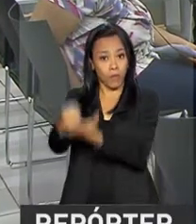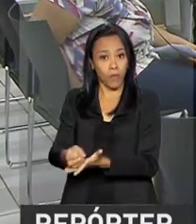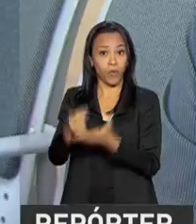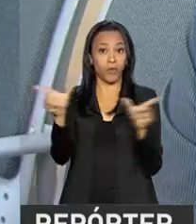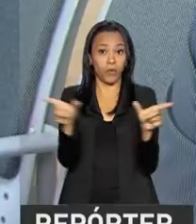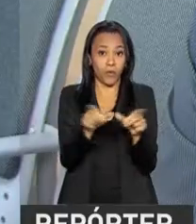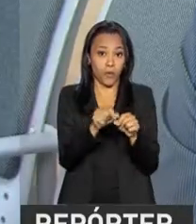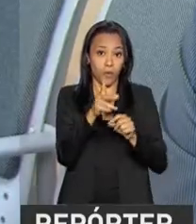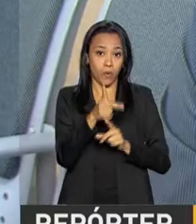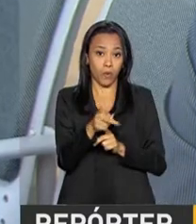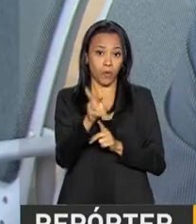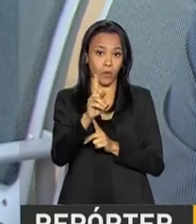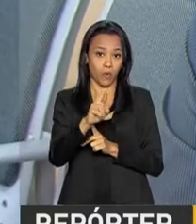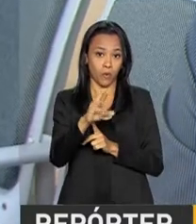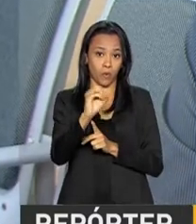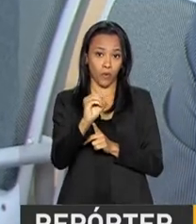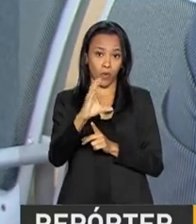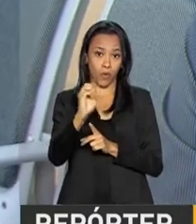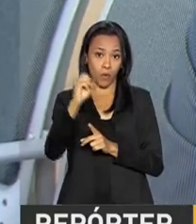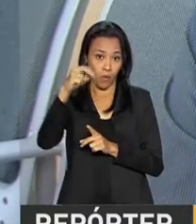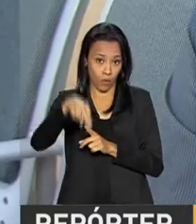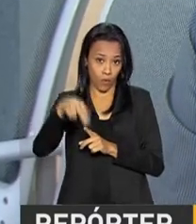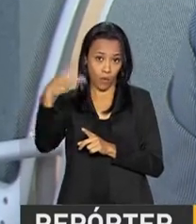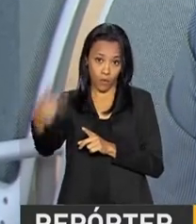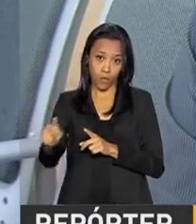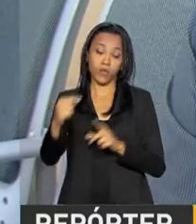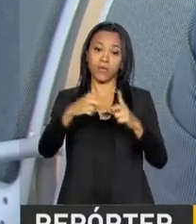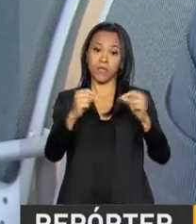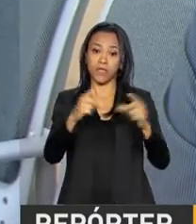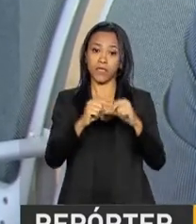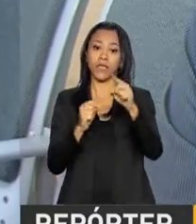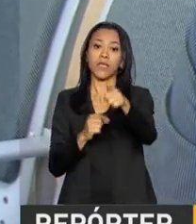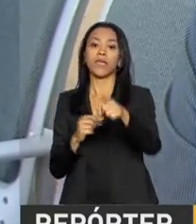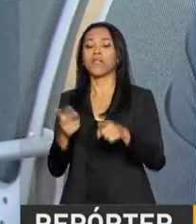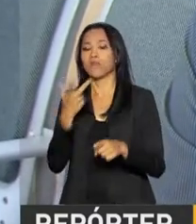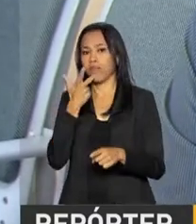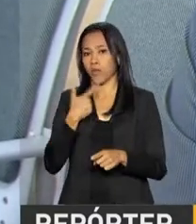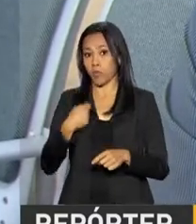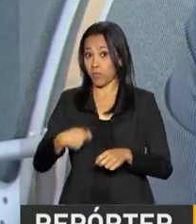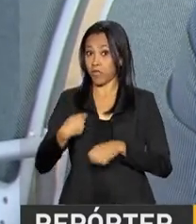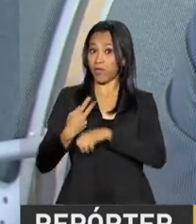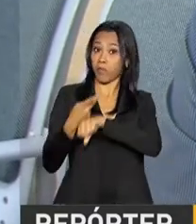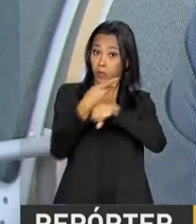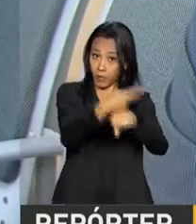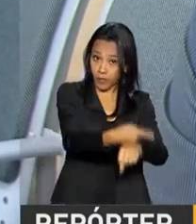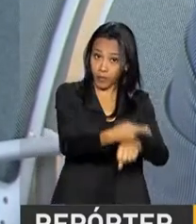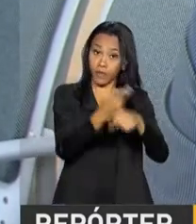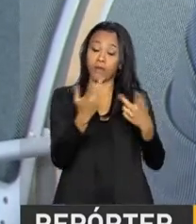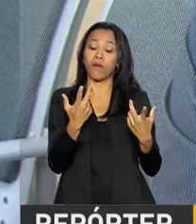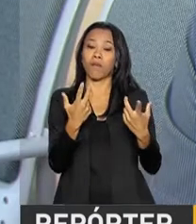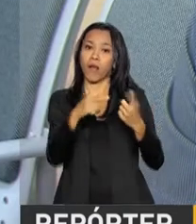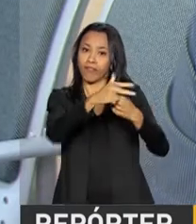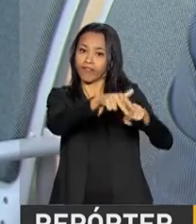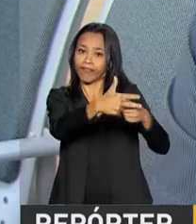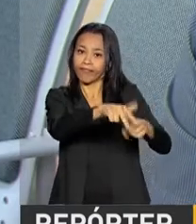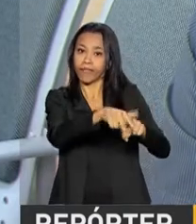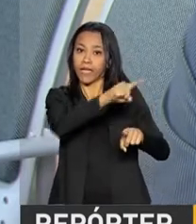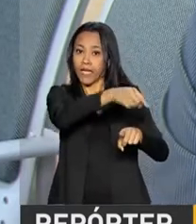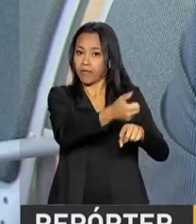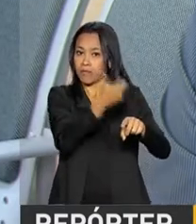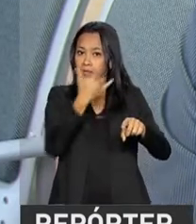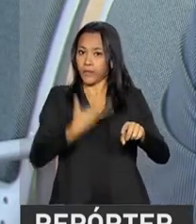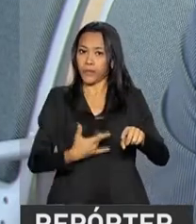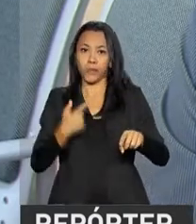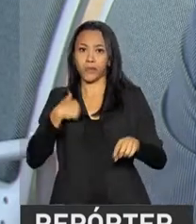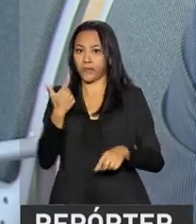quando eu procurei a a loja que me vendeu eles mandaram que eu procurasse autorizada e autorizada e alegou que eu não tinha